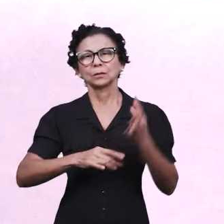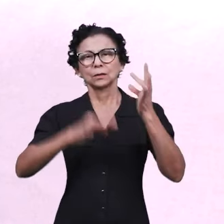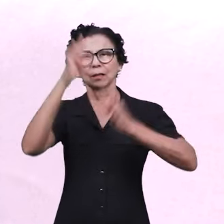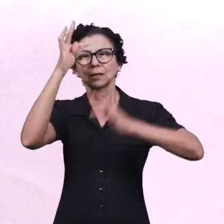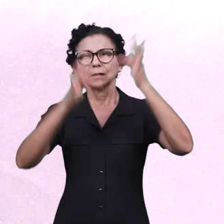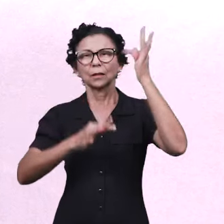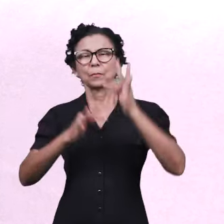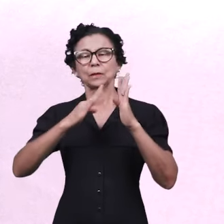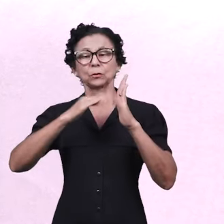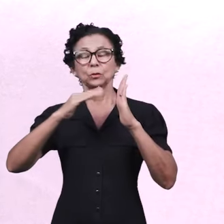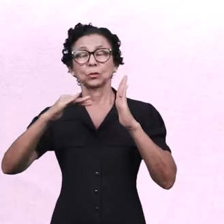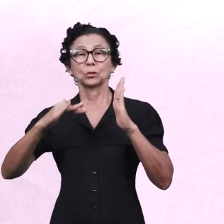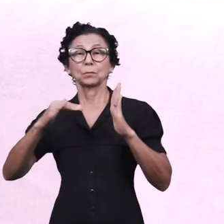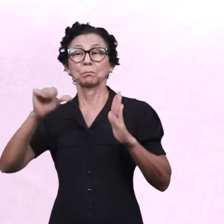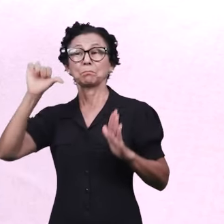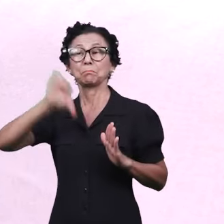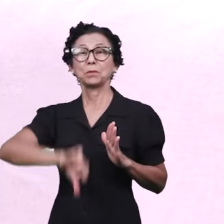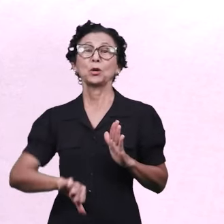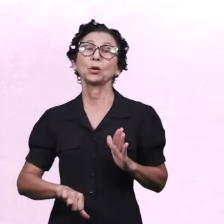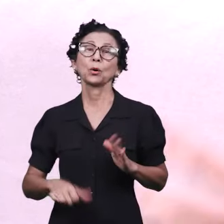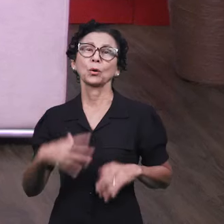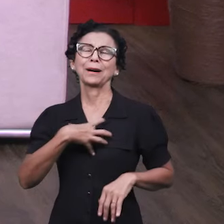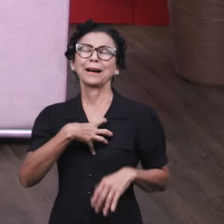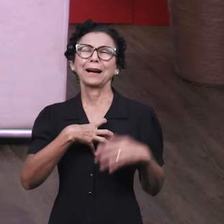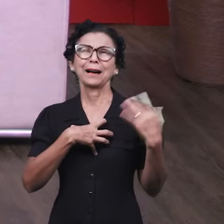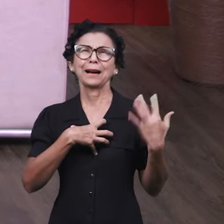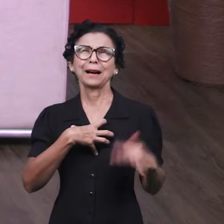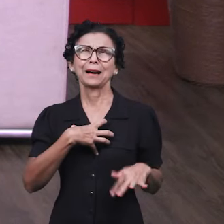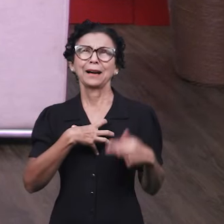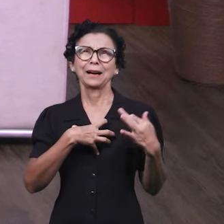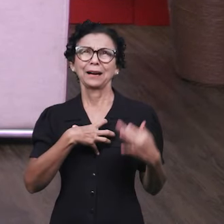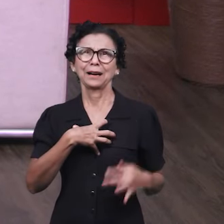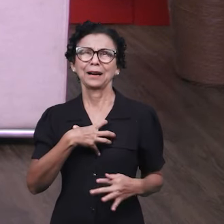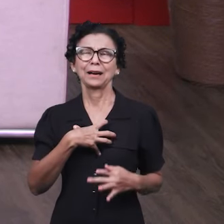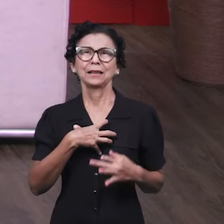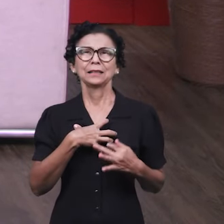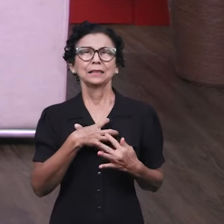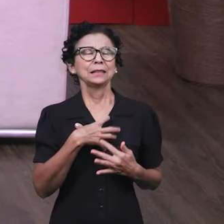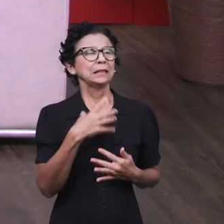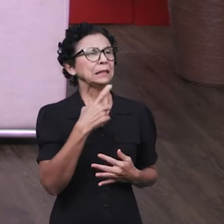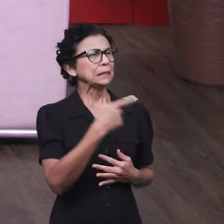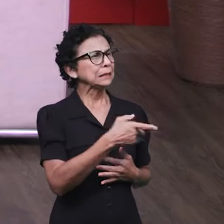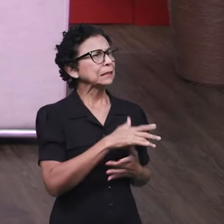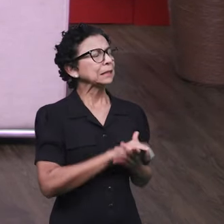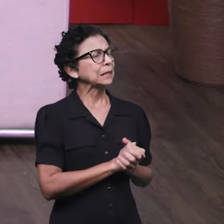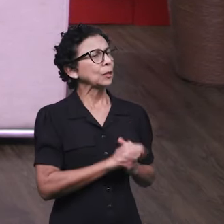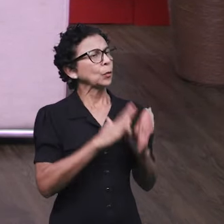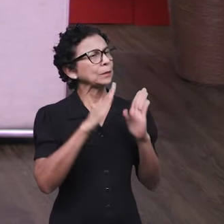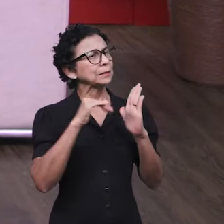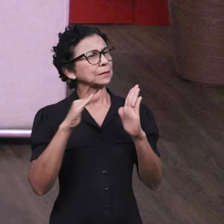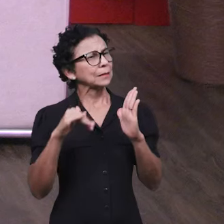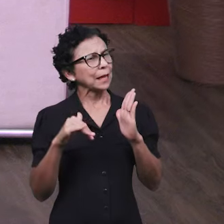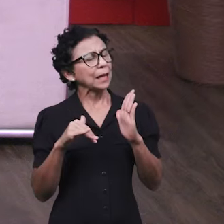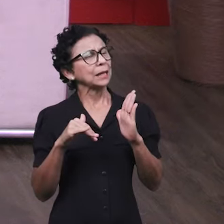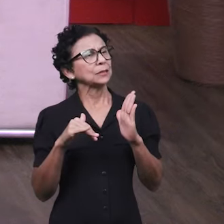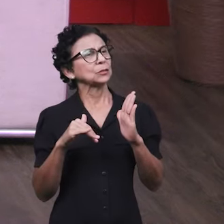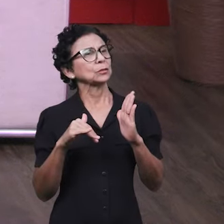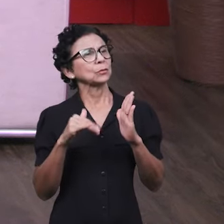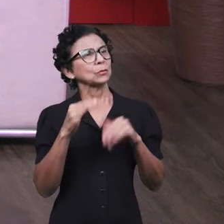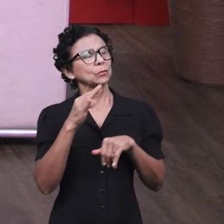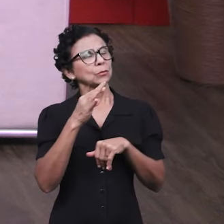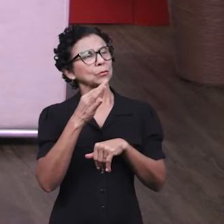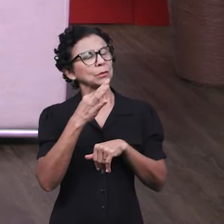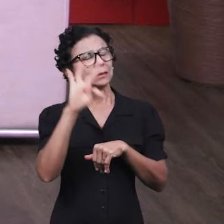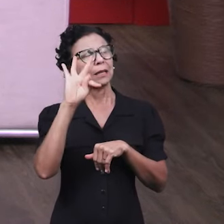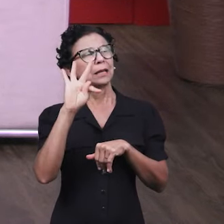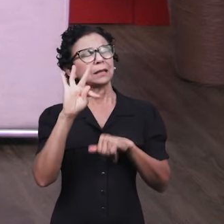inclusive piorou os sintomas do meu lipedema ia entrar nesse assunto procedimento estético pode ajudar o lipedema